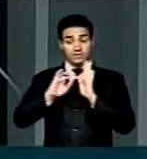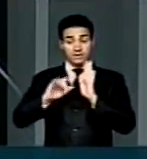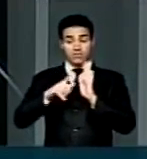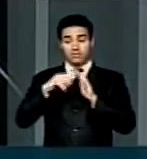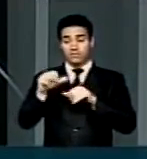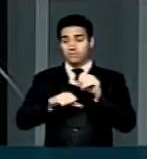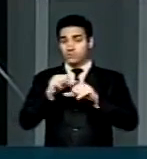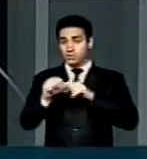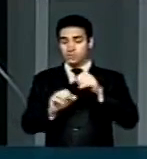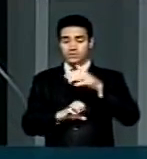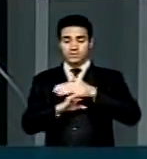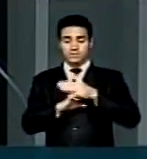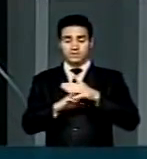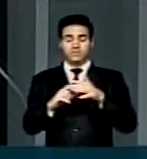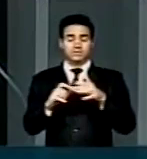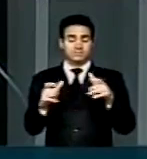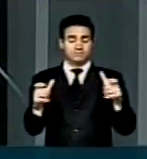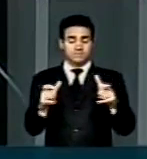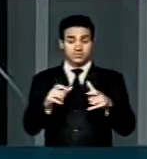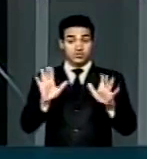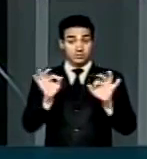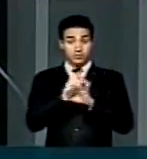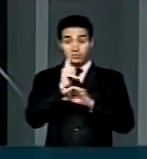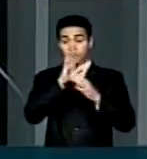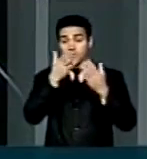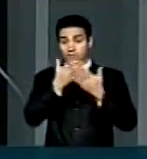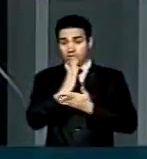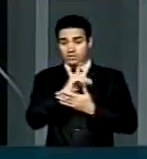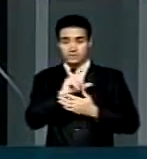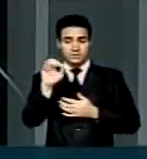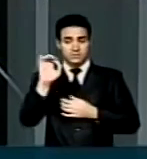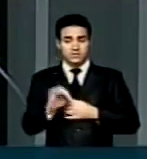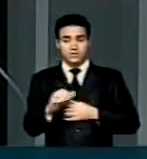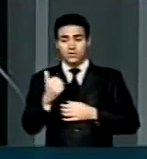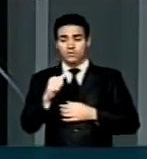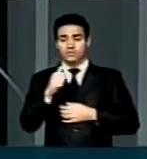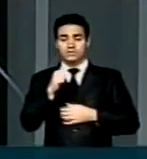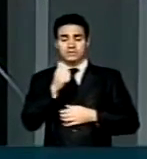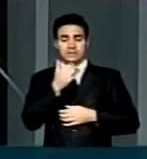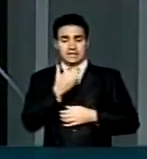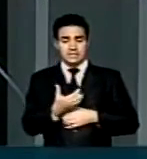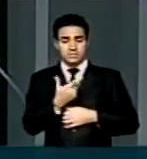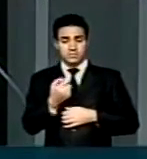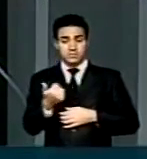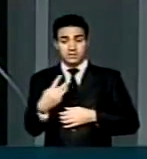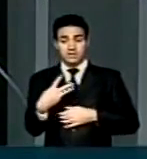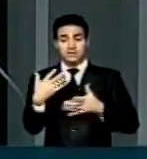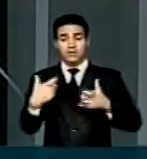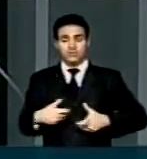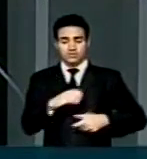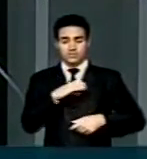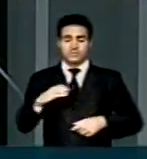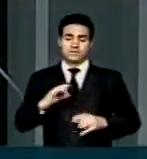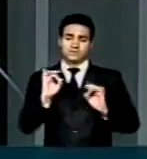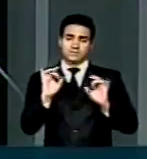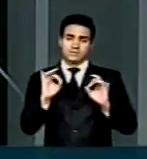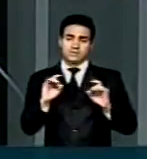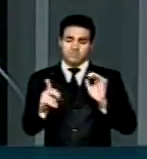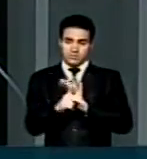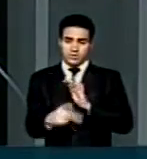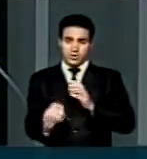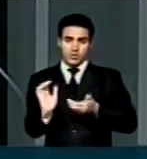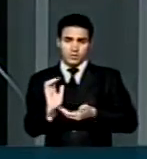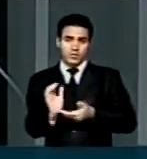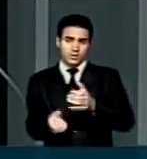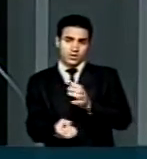da Micro e Pequena Empresa foi aprovado, e por unanimidade, em 11 de dezembro de 2013, na comissão especial criada pela Câmara para